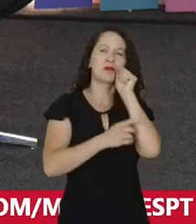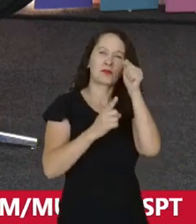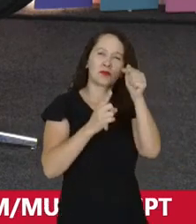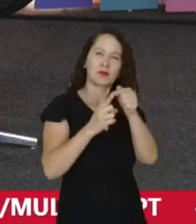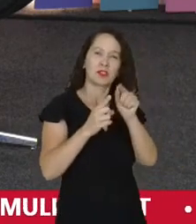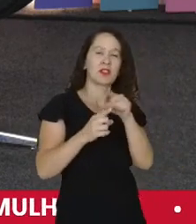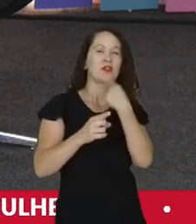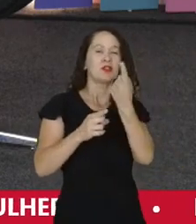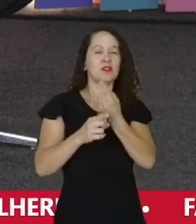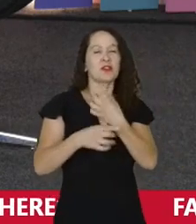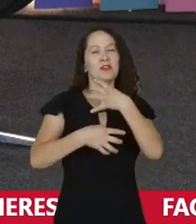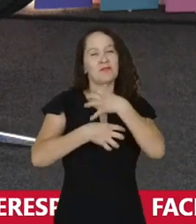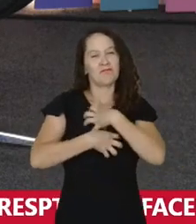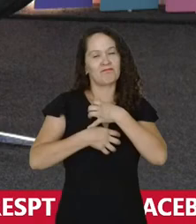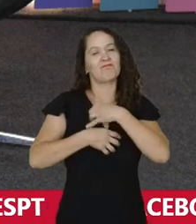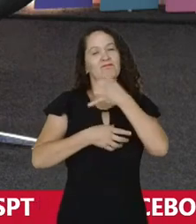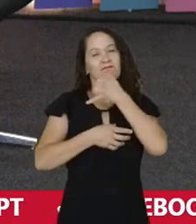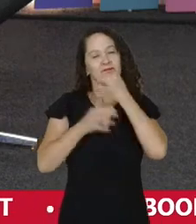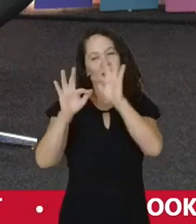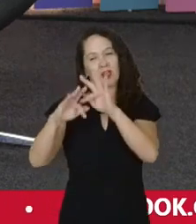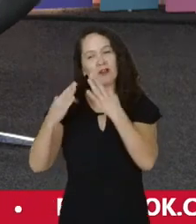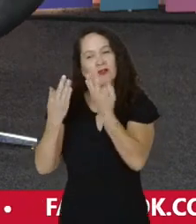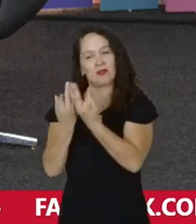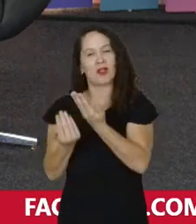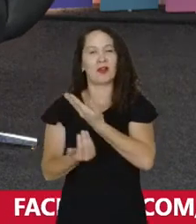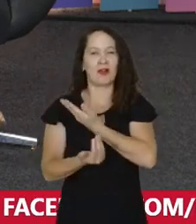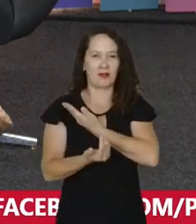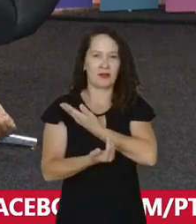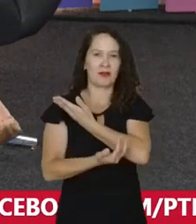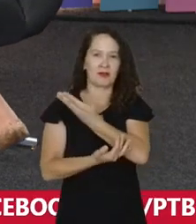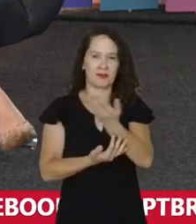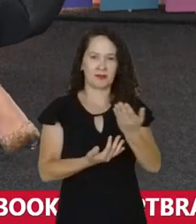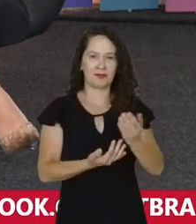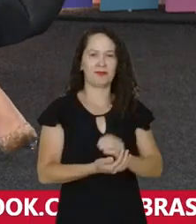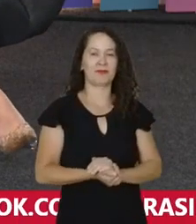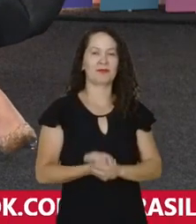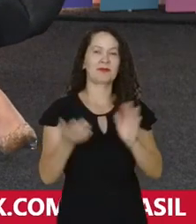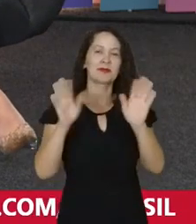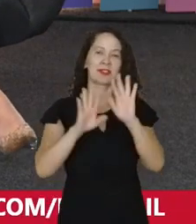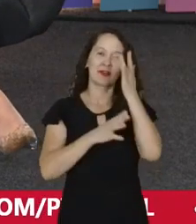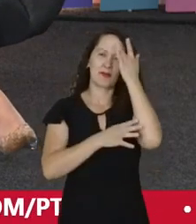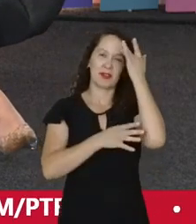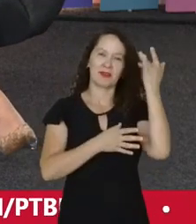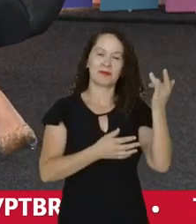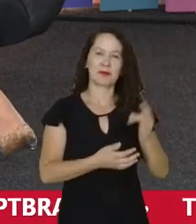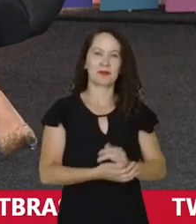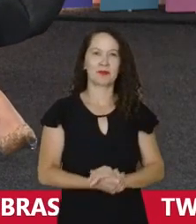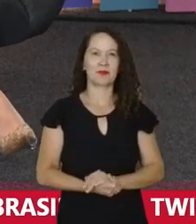Manifestamos nossos sinceros sentimentos à família, amigas e amigos. Até amanhã.